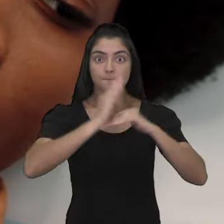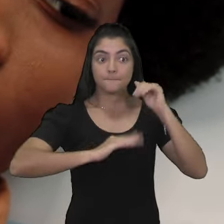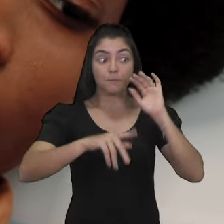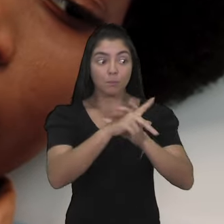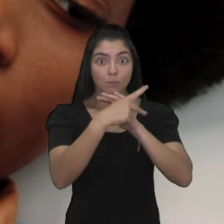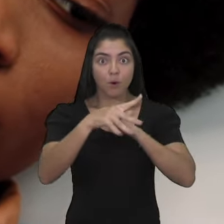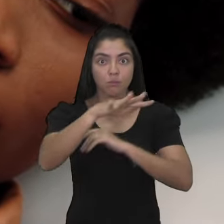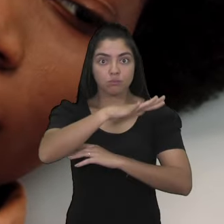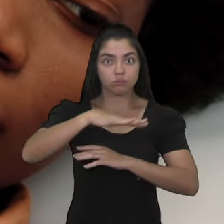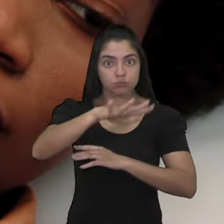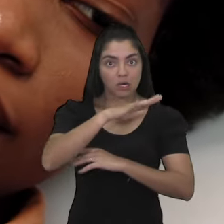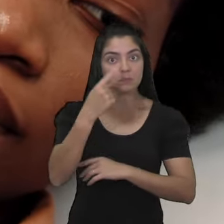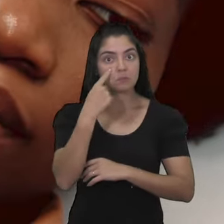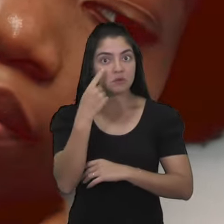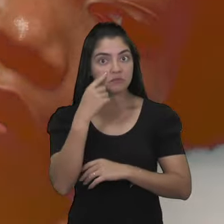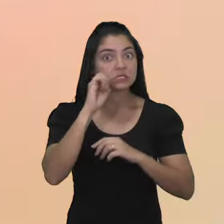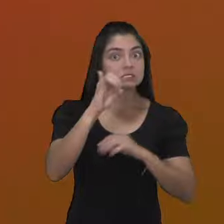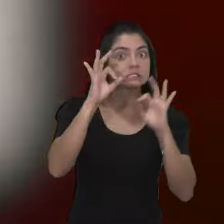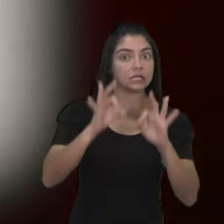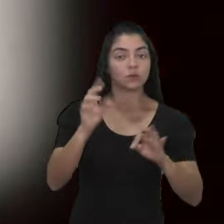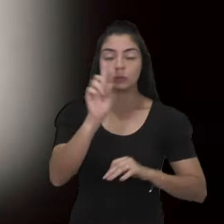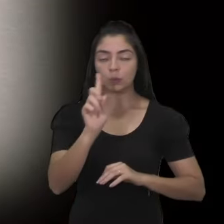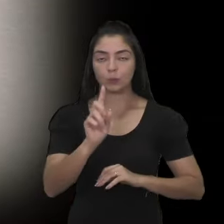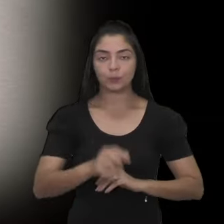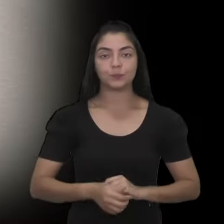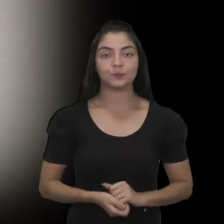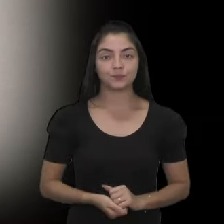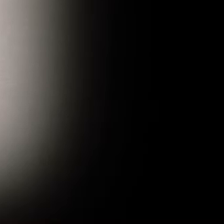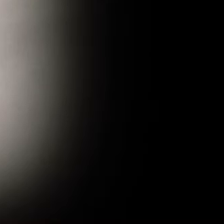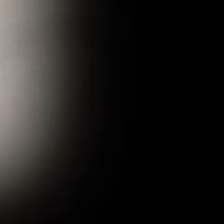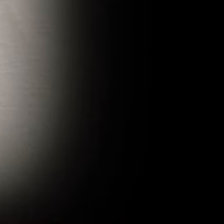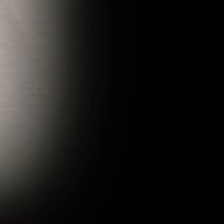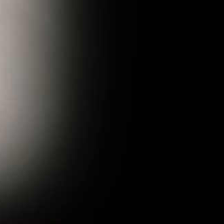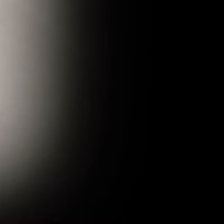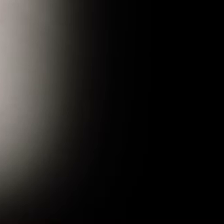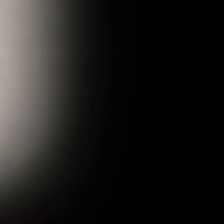para elucidar ou afastar a doença.